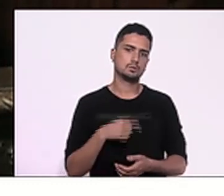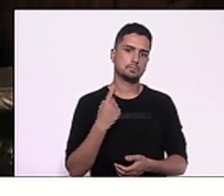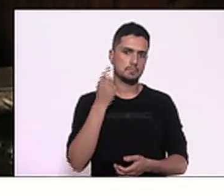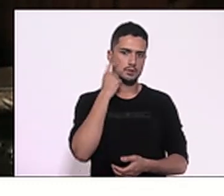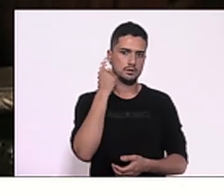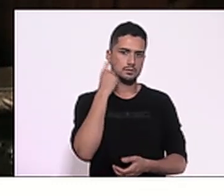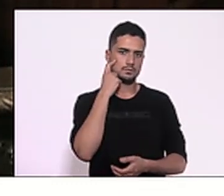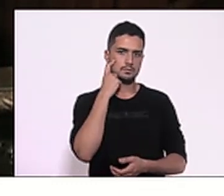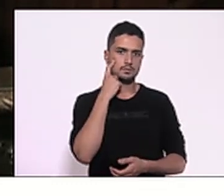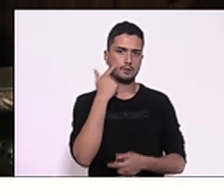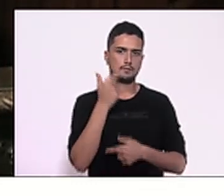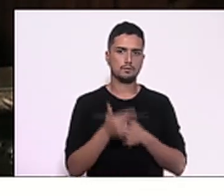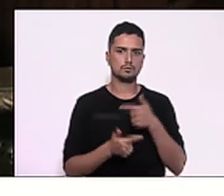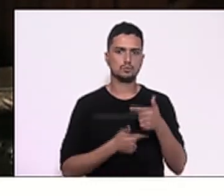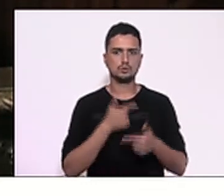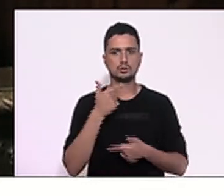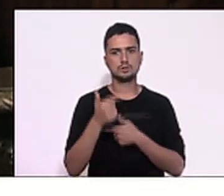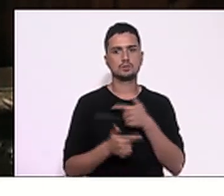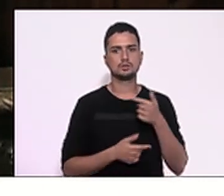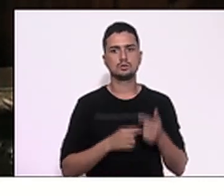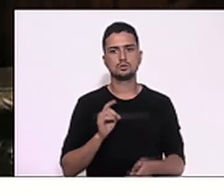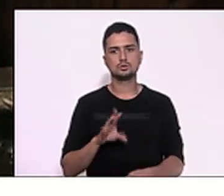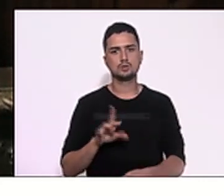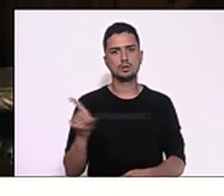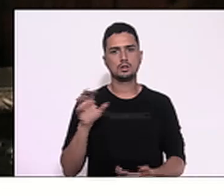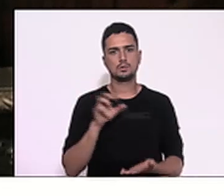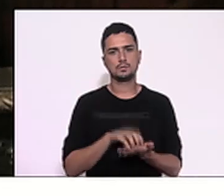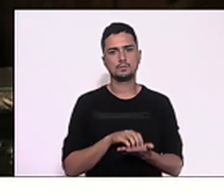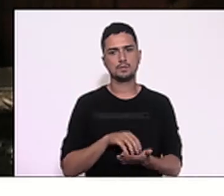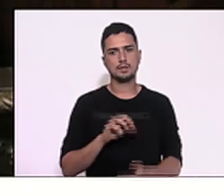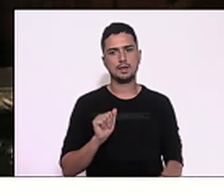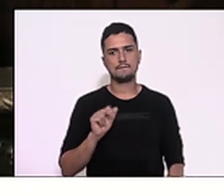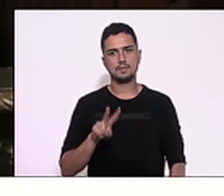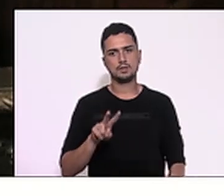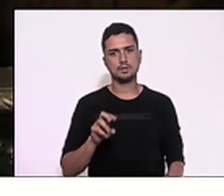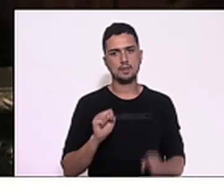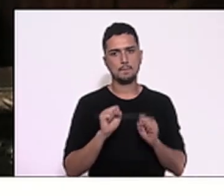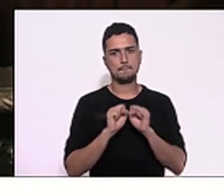com presença em diferentes municípios fluminenses.